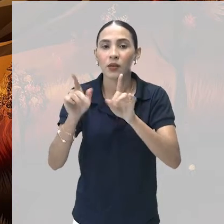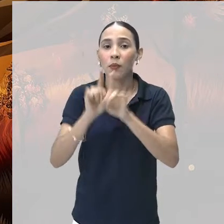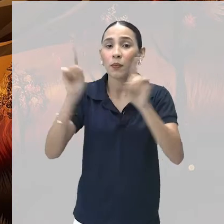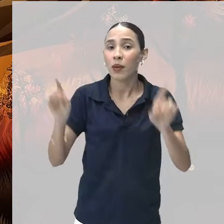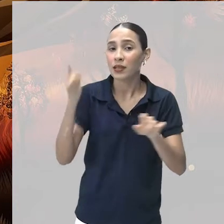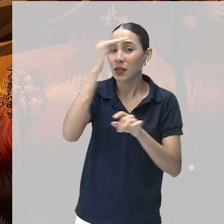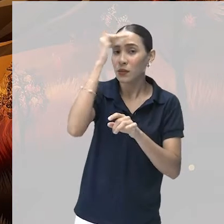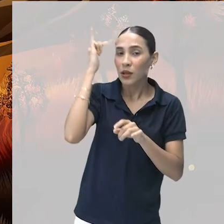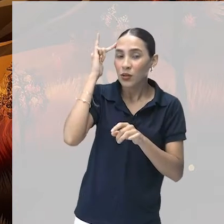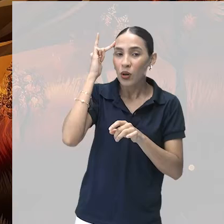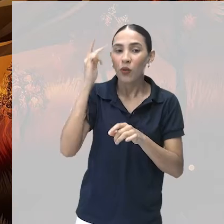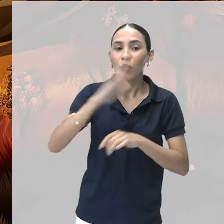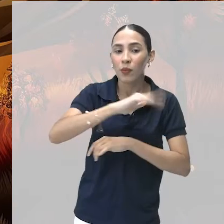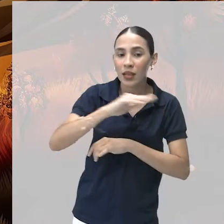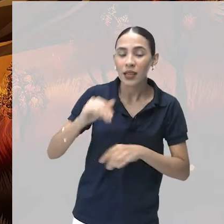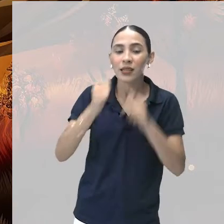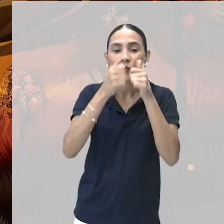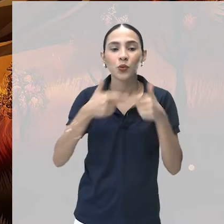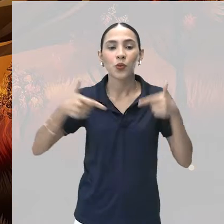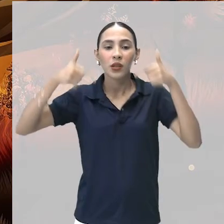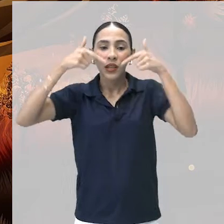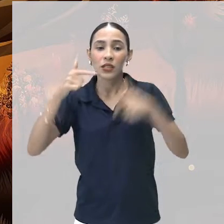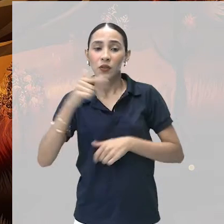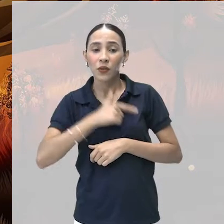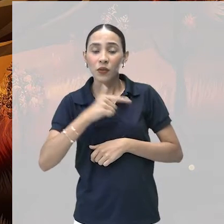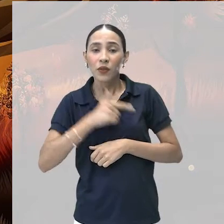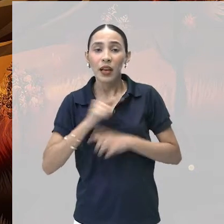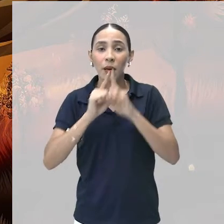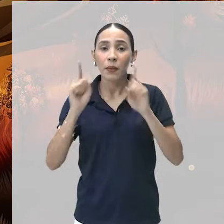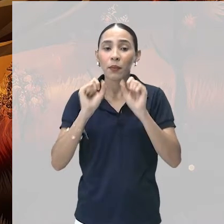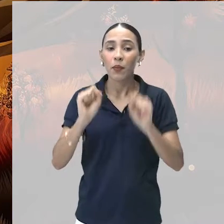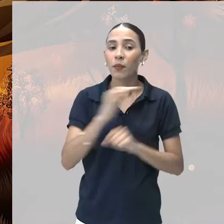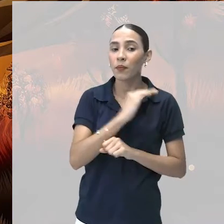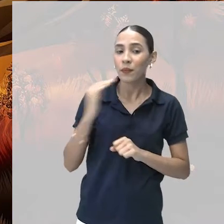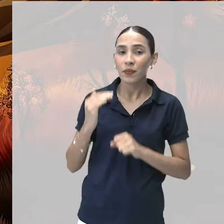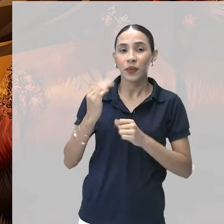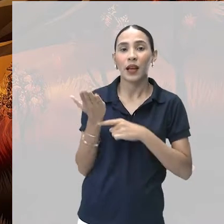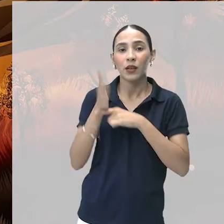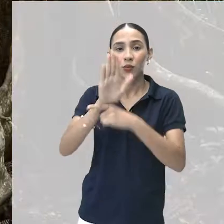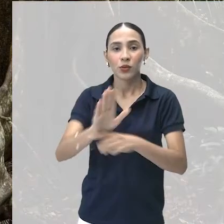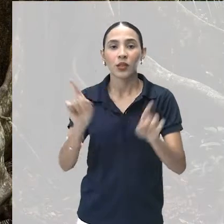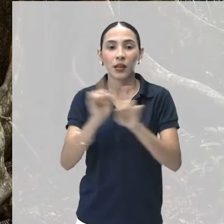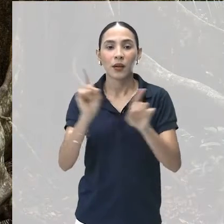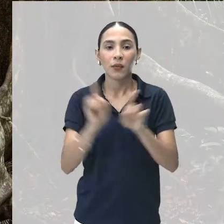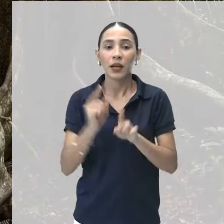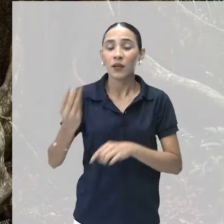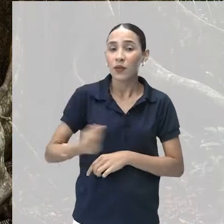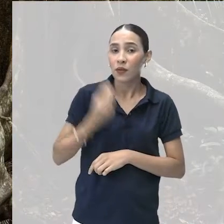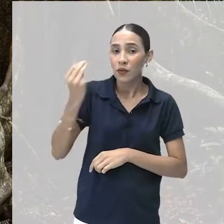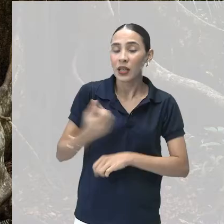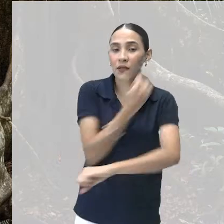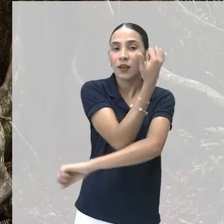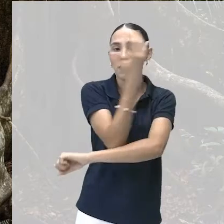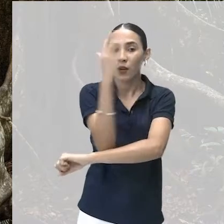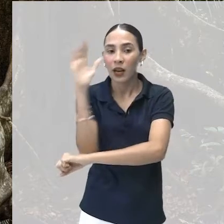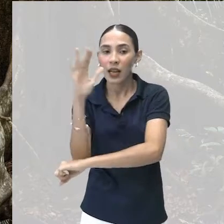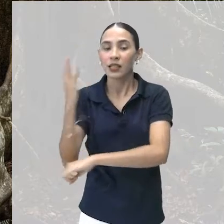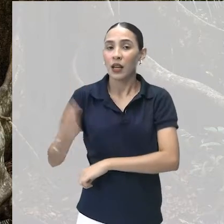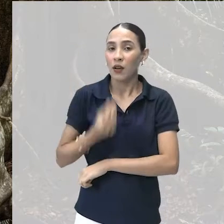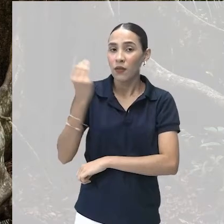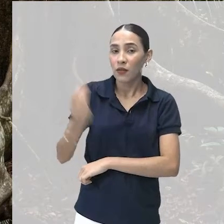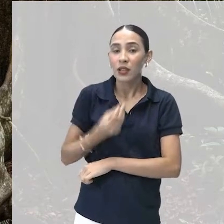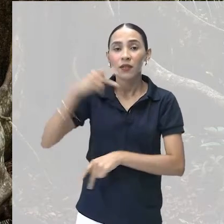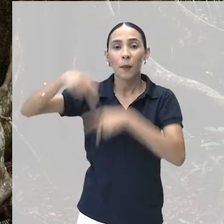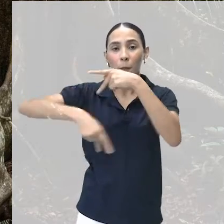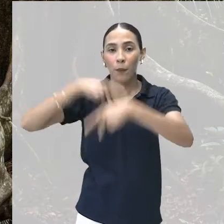joelho uma criança sorridente, feia e morta, estende a mão. Viva a mata, viva a